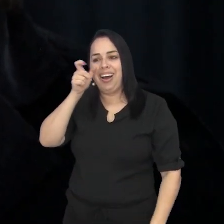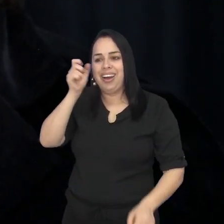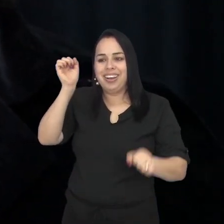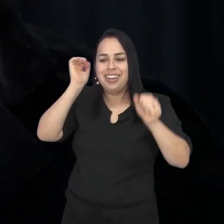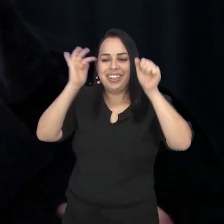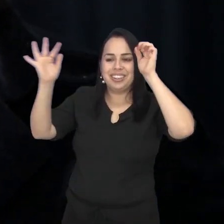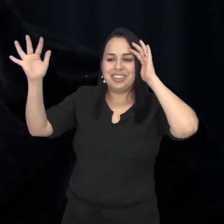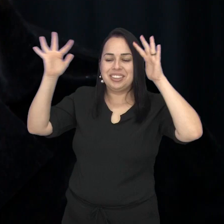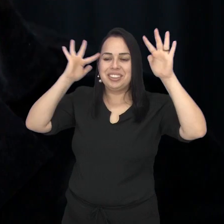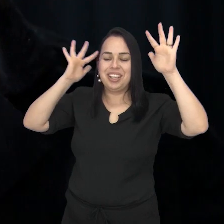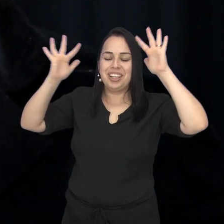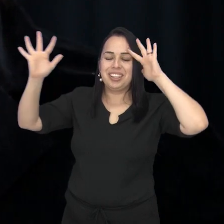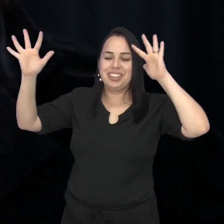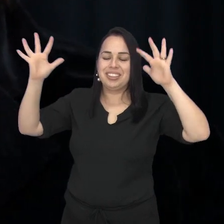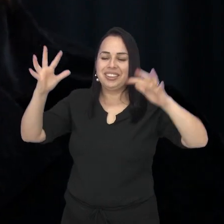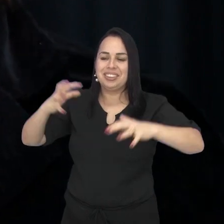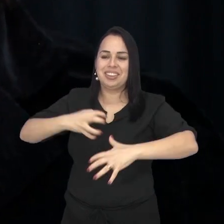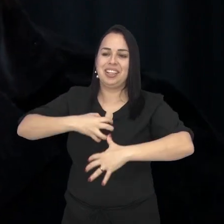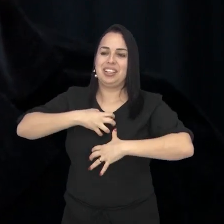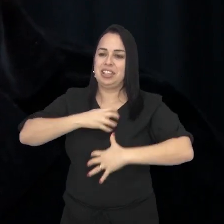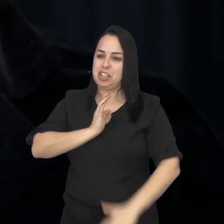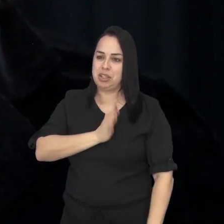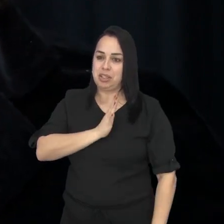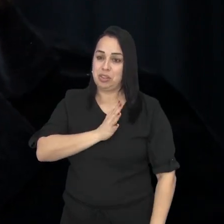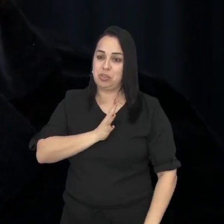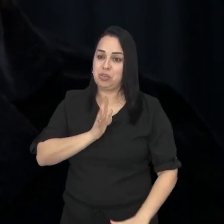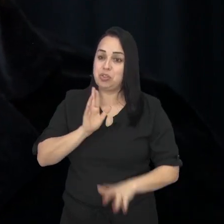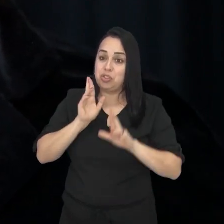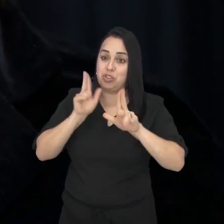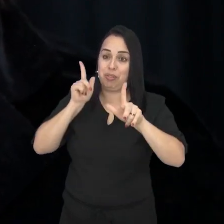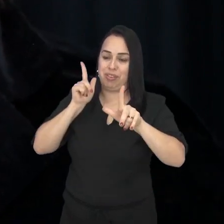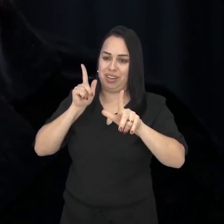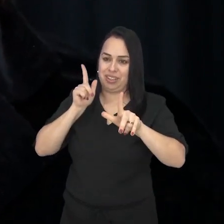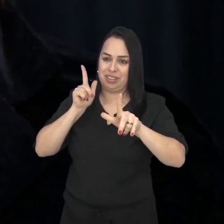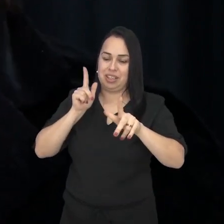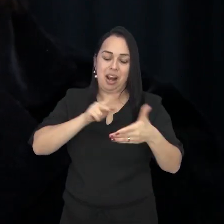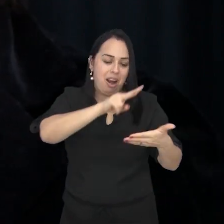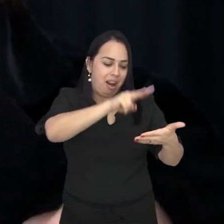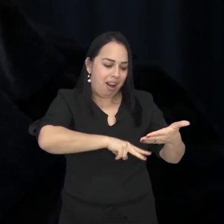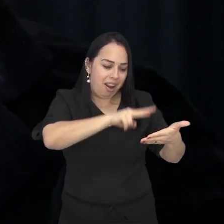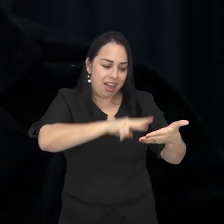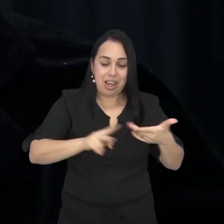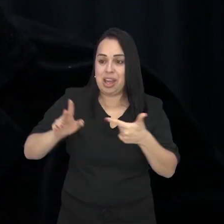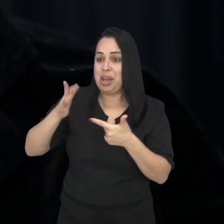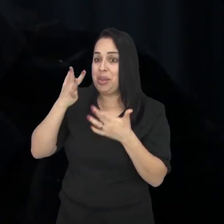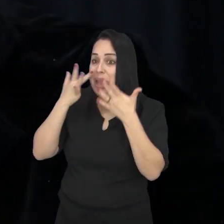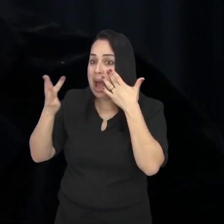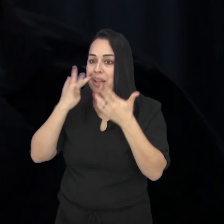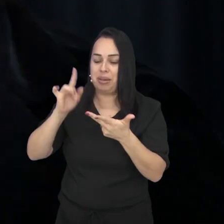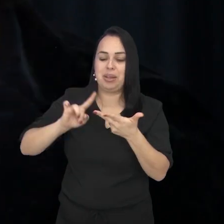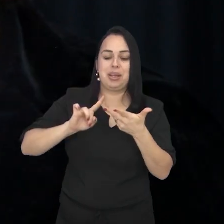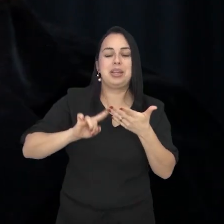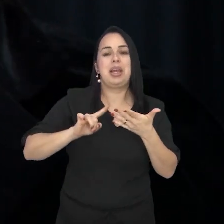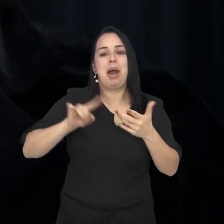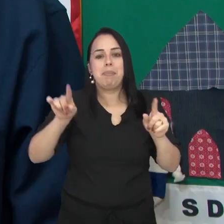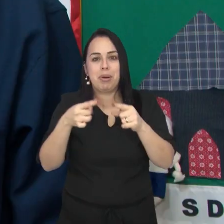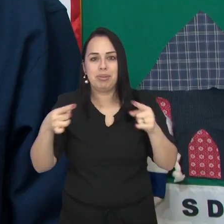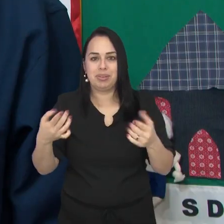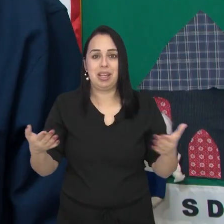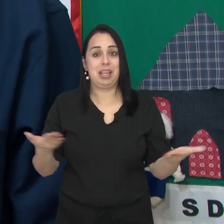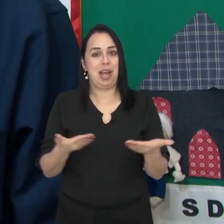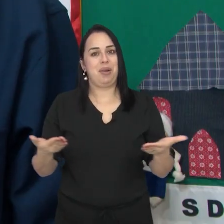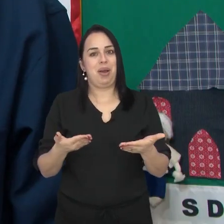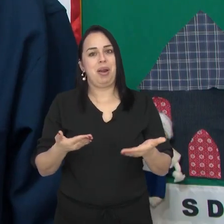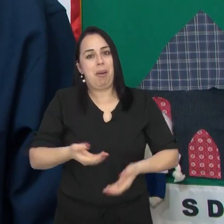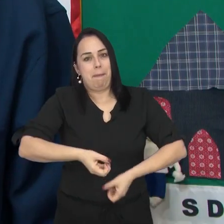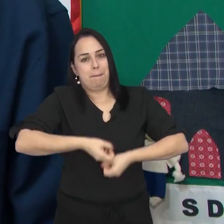a magia, o lúdico, invade o coração de uma outra maneira, assim. Então, junto à leitura, o teatro, a música, a dança. E